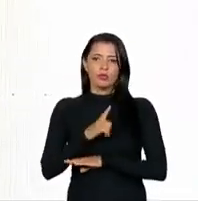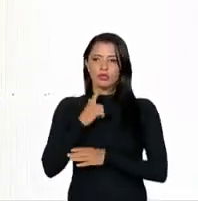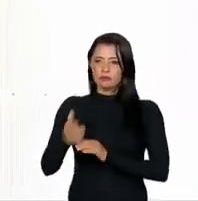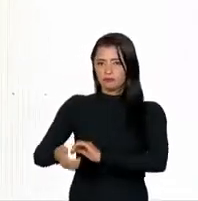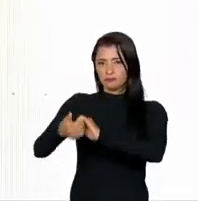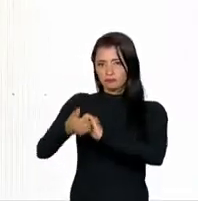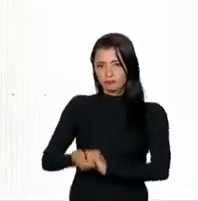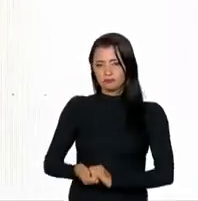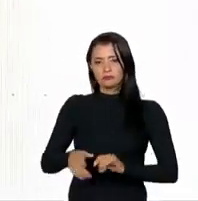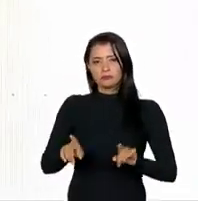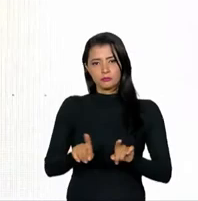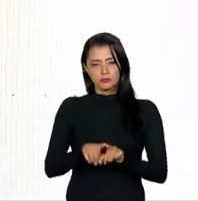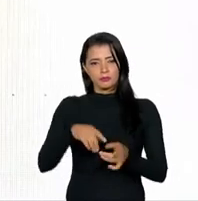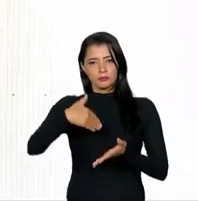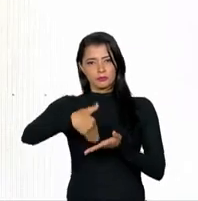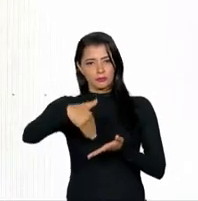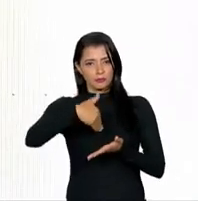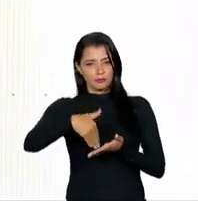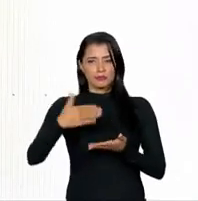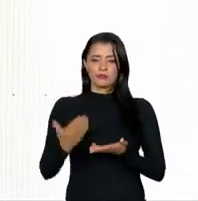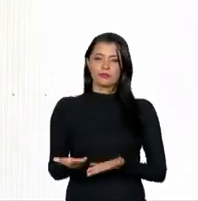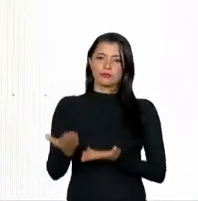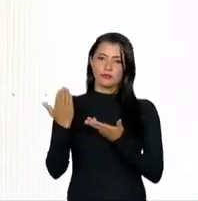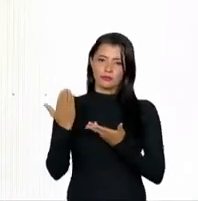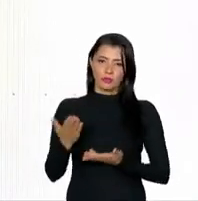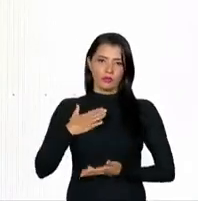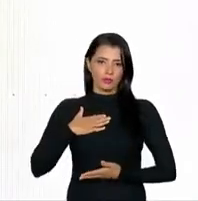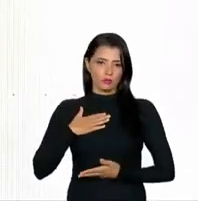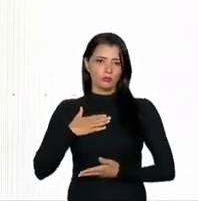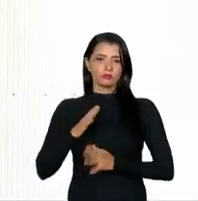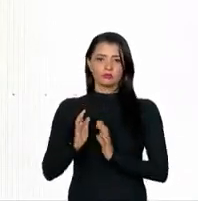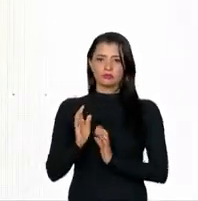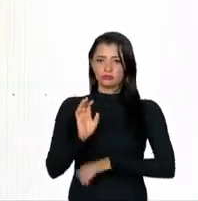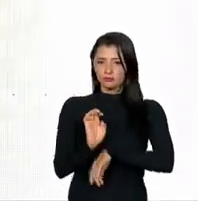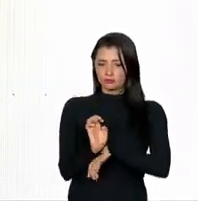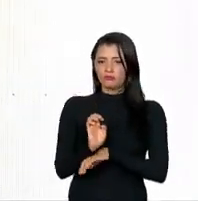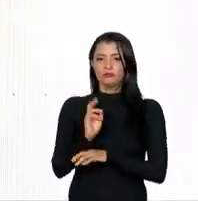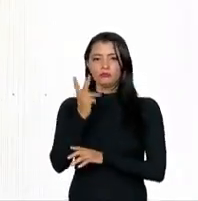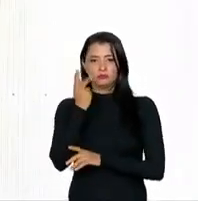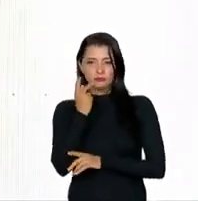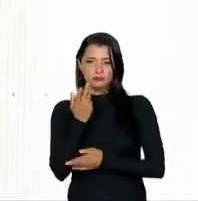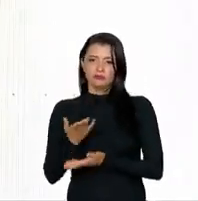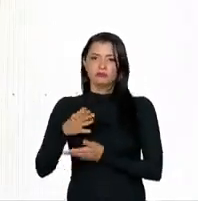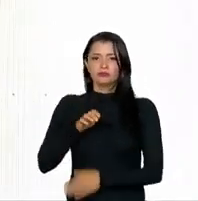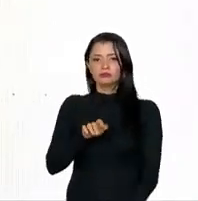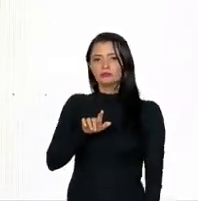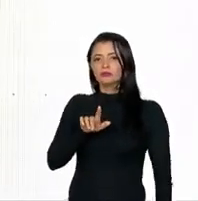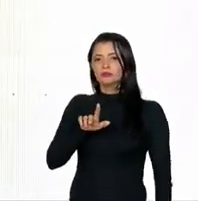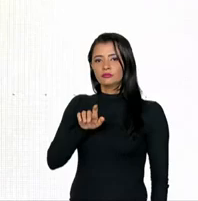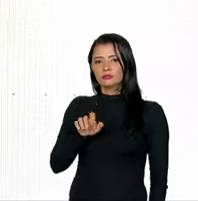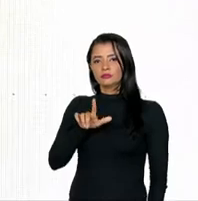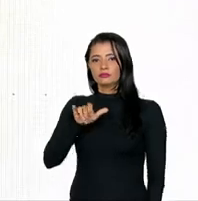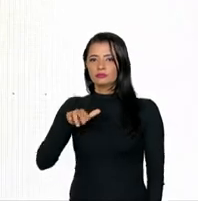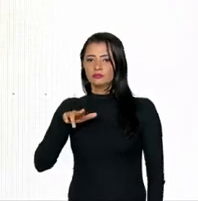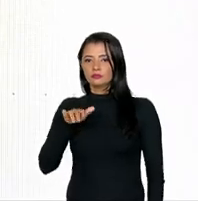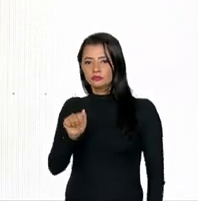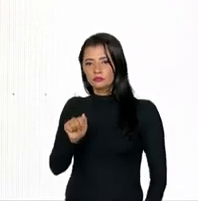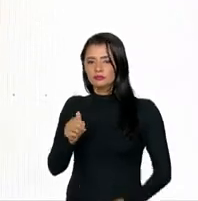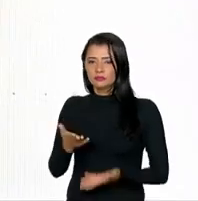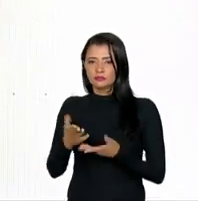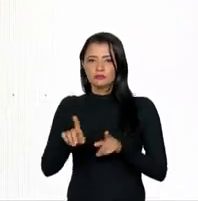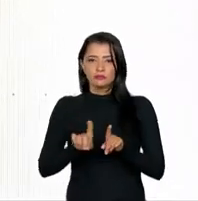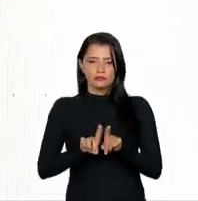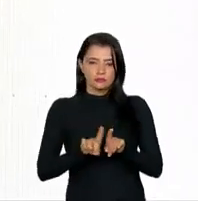cumprimentá-la. Cumprimentar a secretária do meu querido Estado do Ceará, Eliana Estrela, aqui presente. Cumprimentar